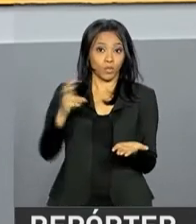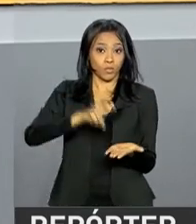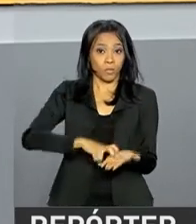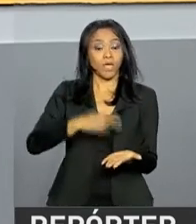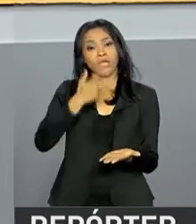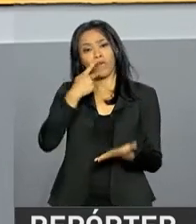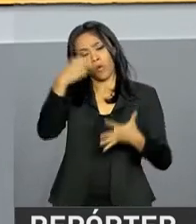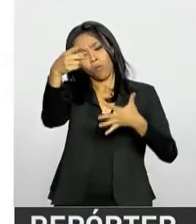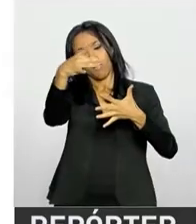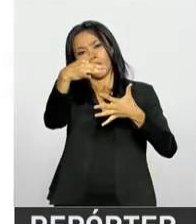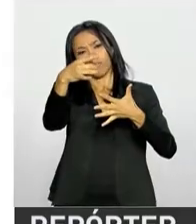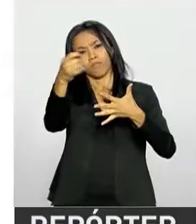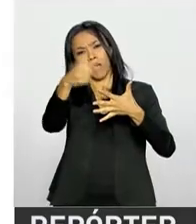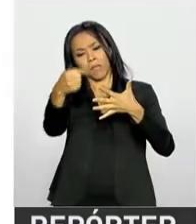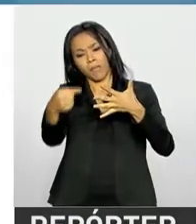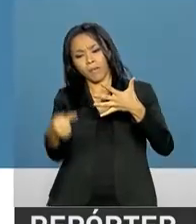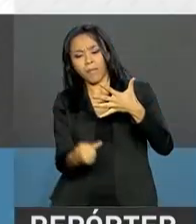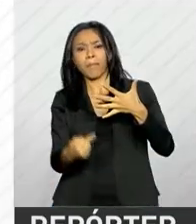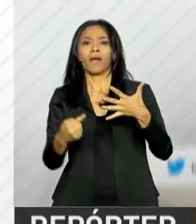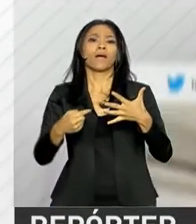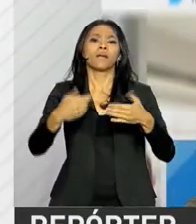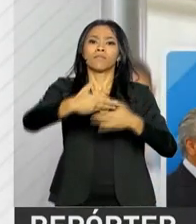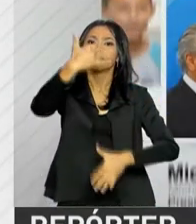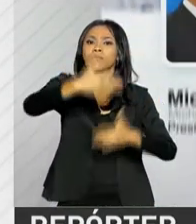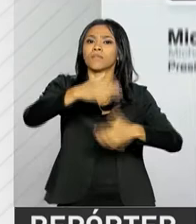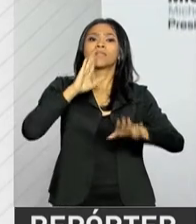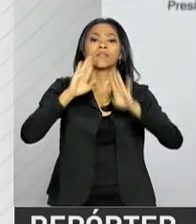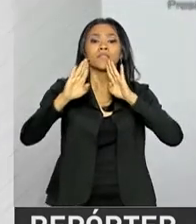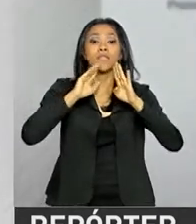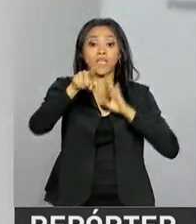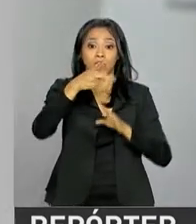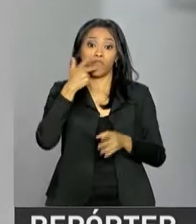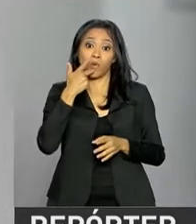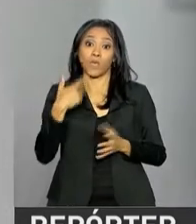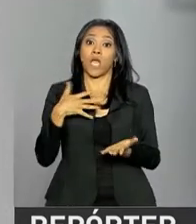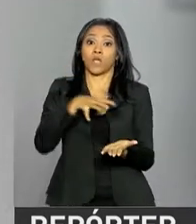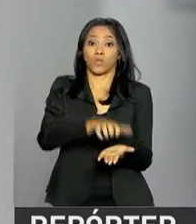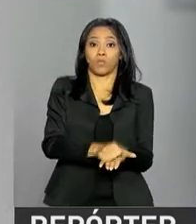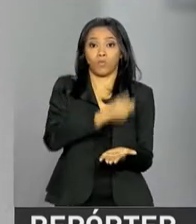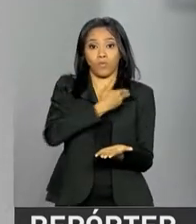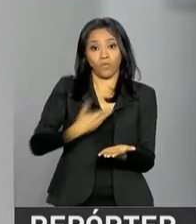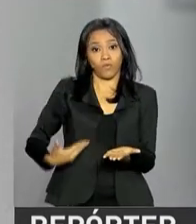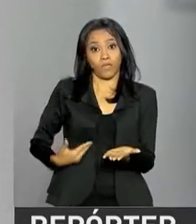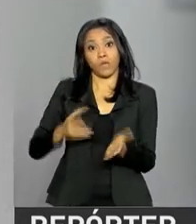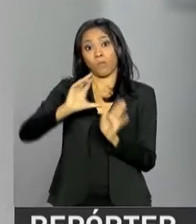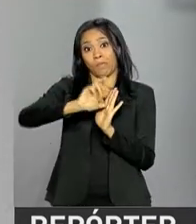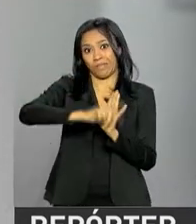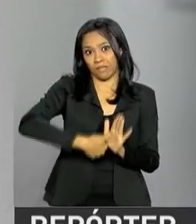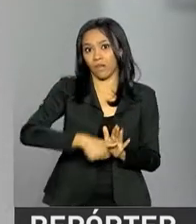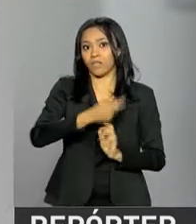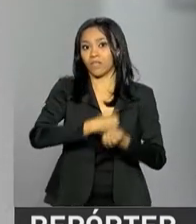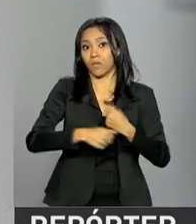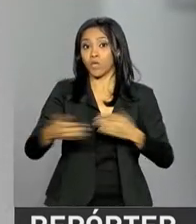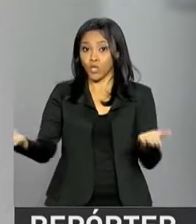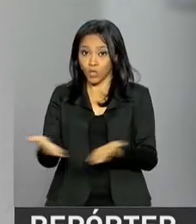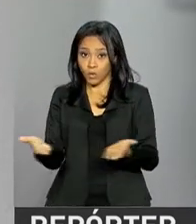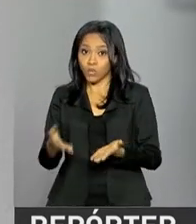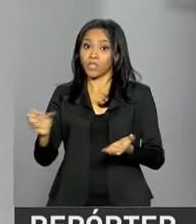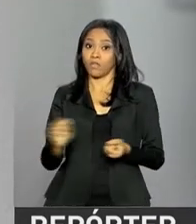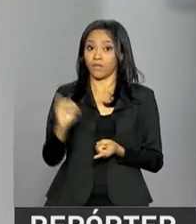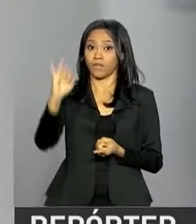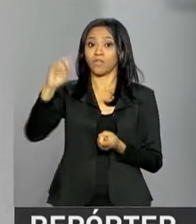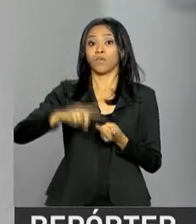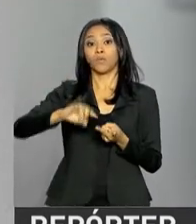sociais ele lembrou que assume o governo com uma recessão forte e hoje o país está com inflação e juros controlados